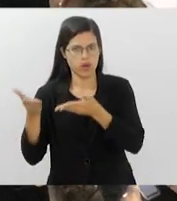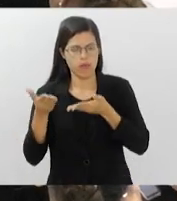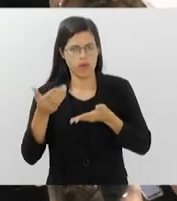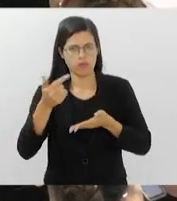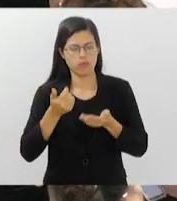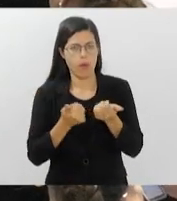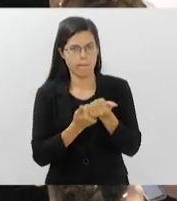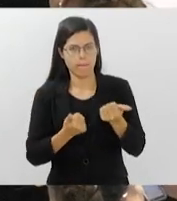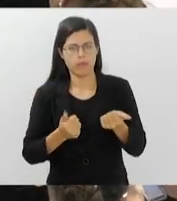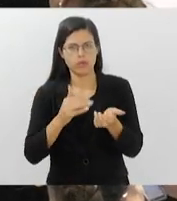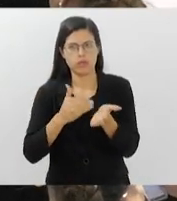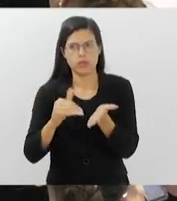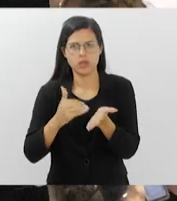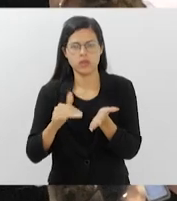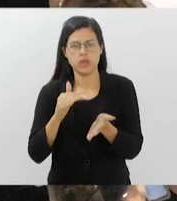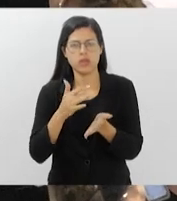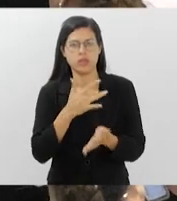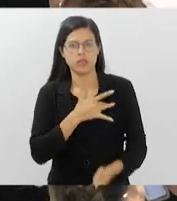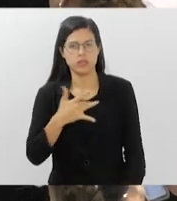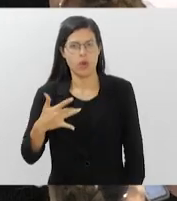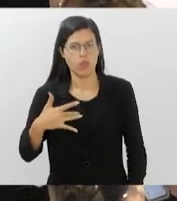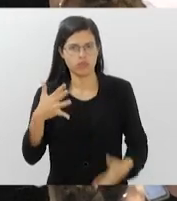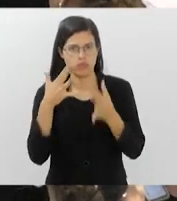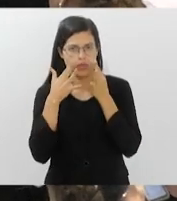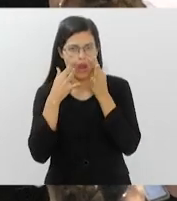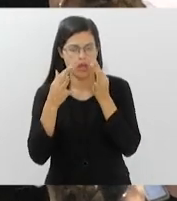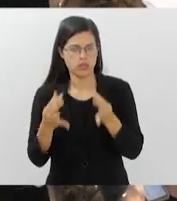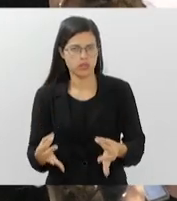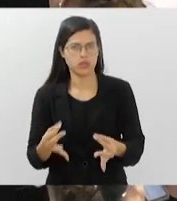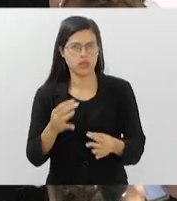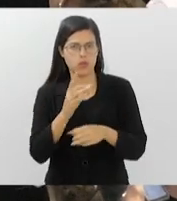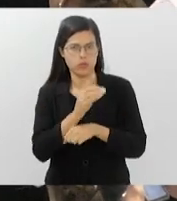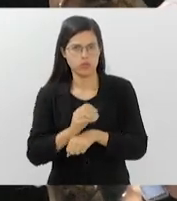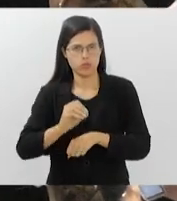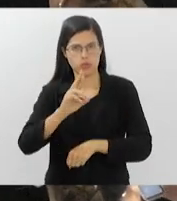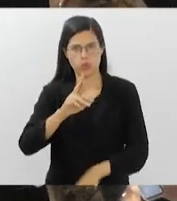de em saúde e atenção Dr Mário Sérgio